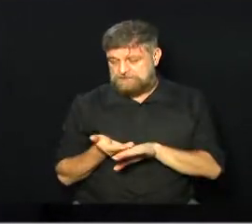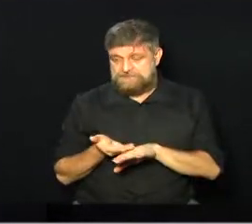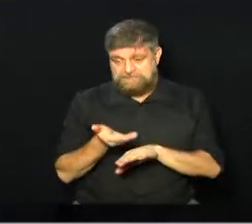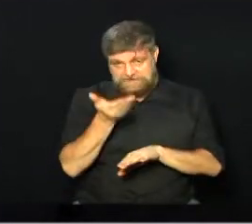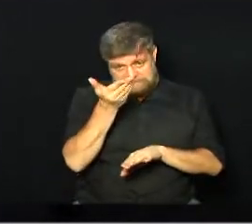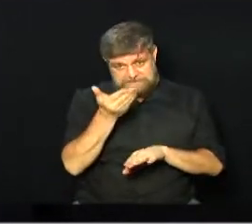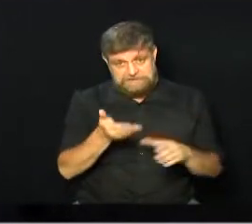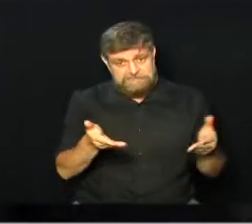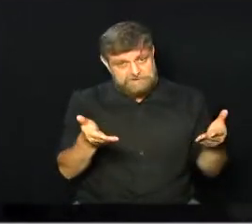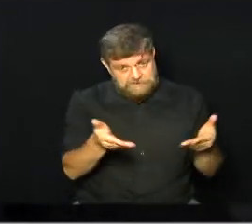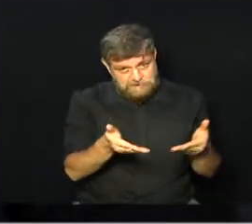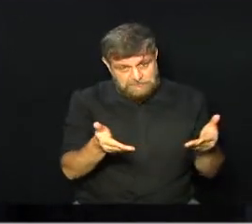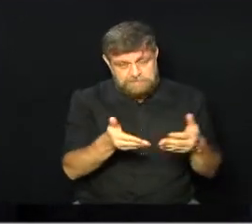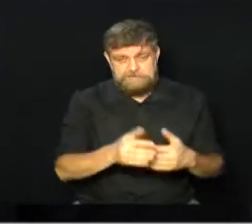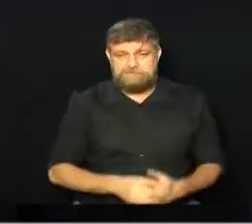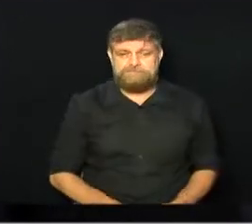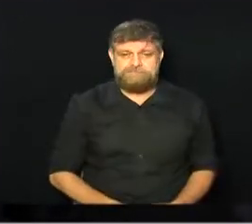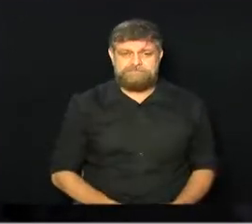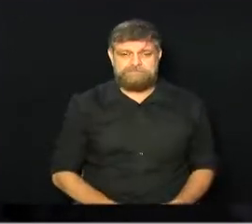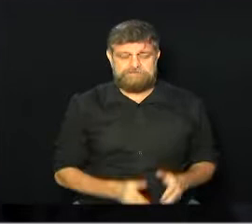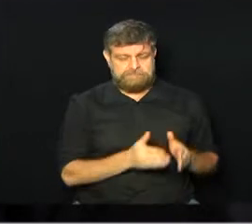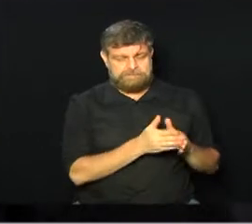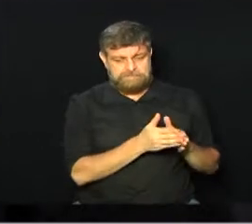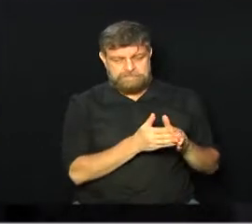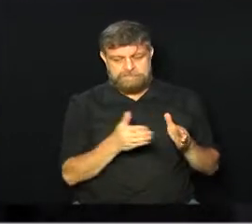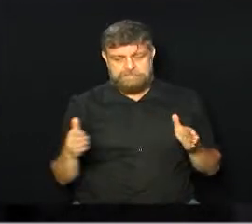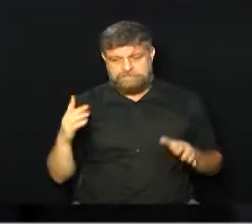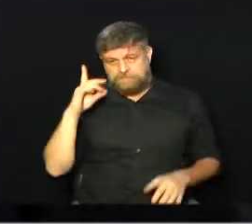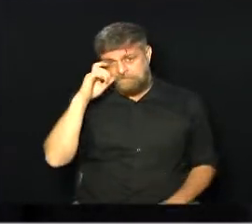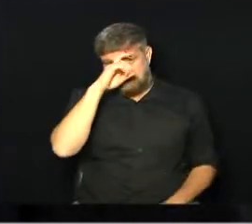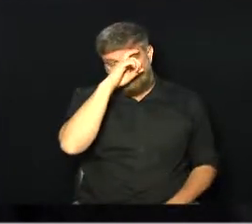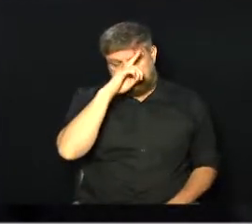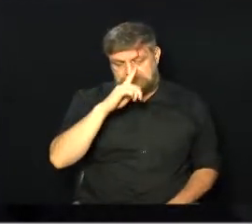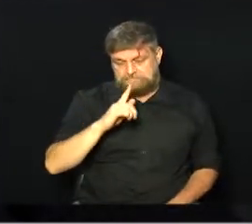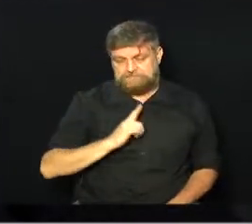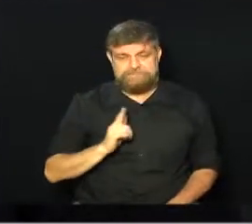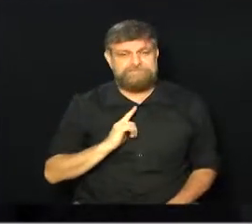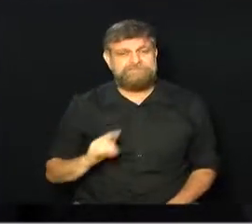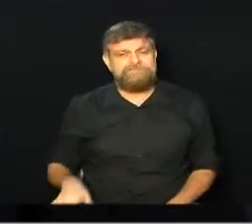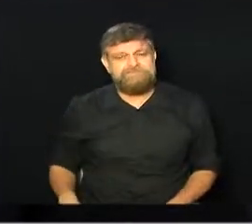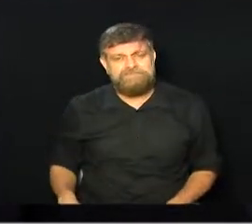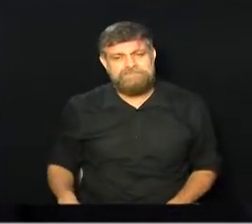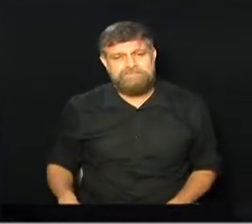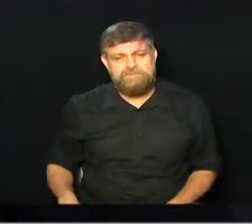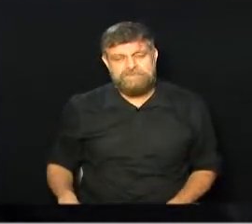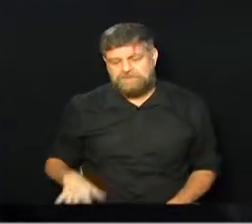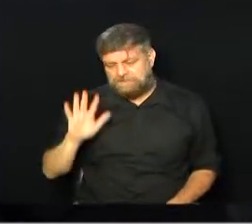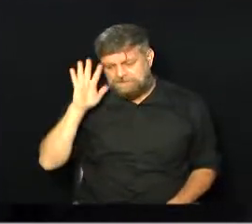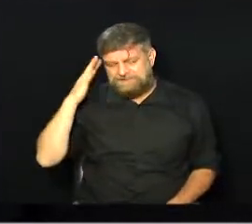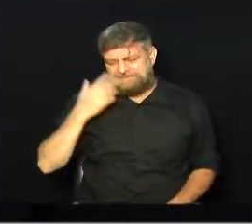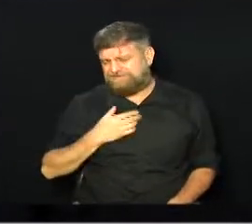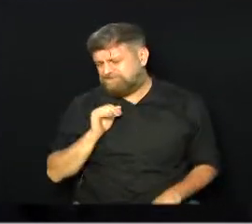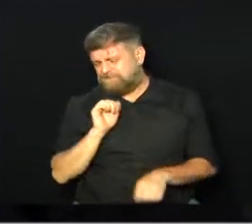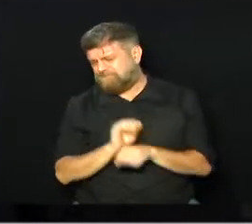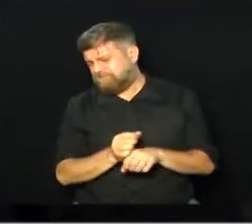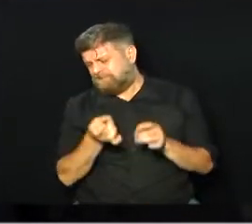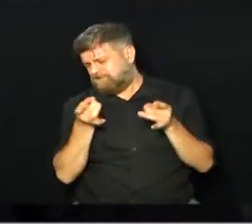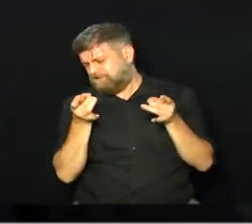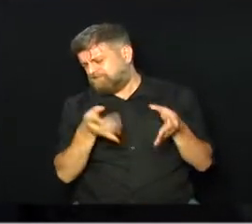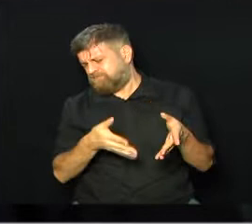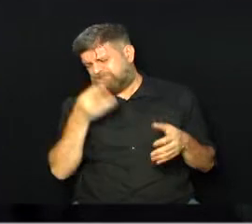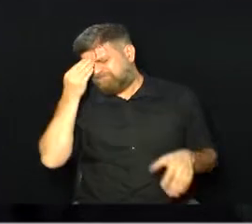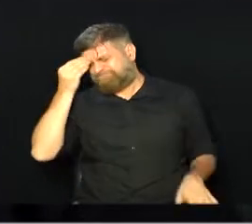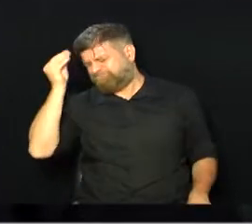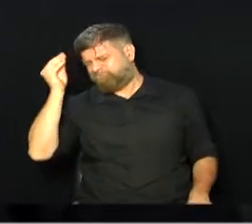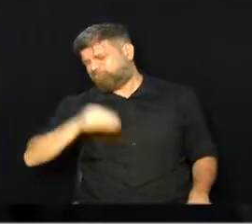Então, é um período bem difícil, onde muitos jogadores logo ali decidem não continuar a carreira.